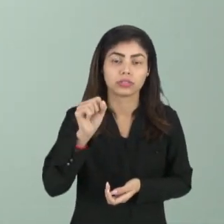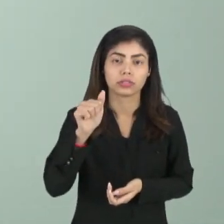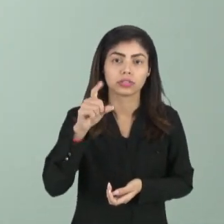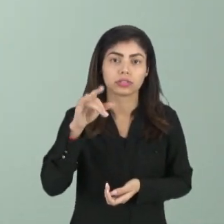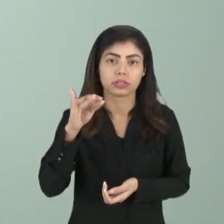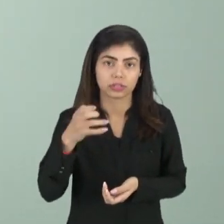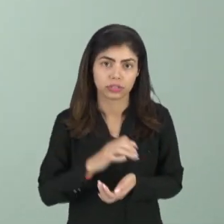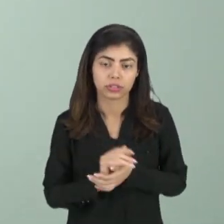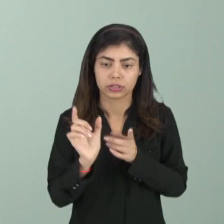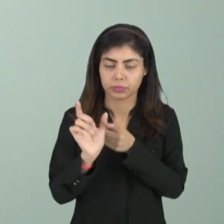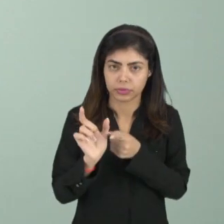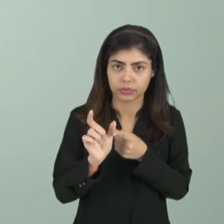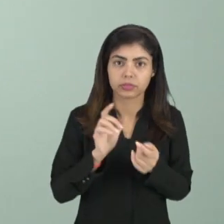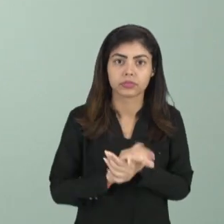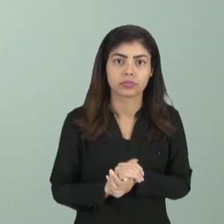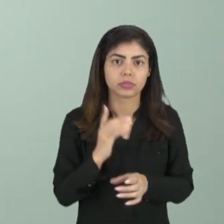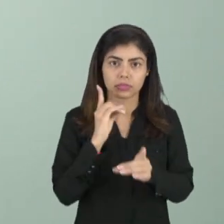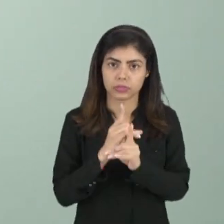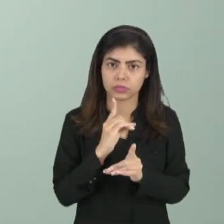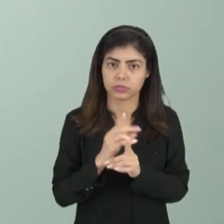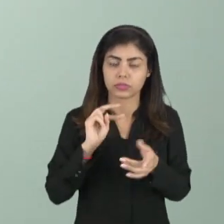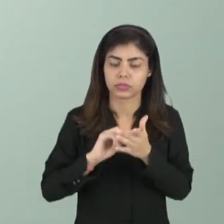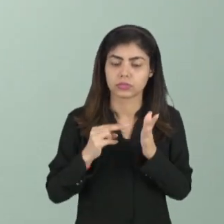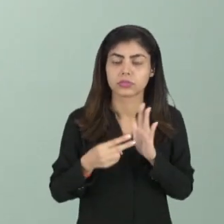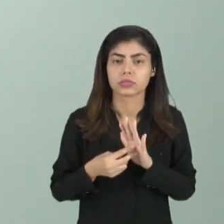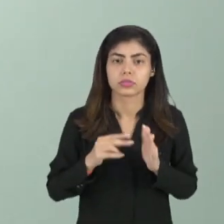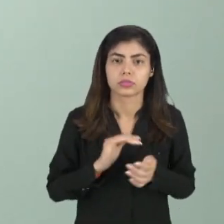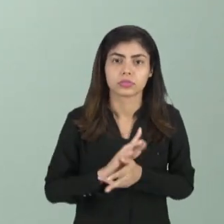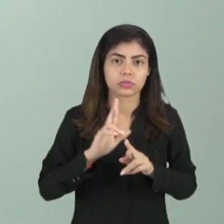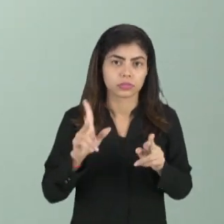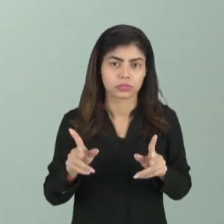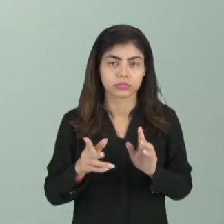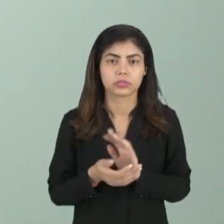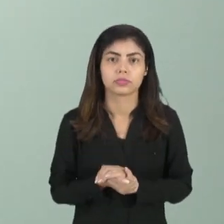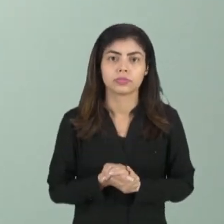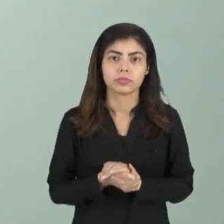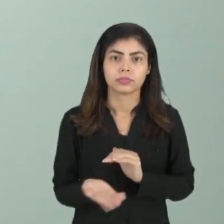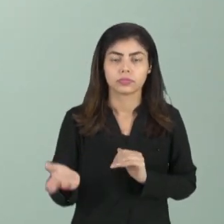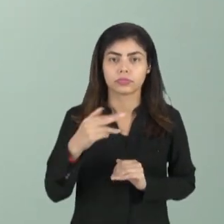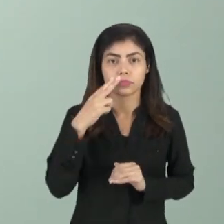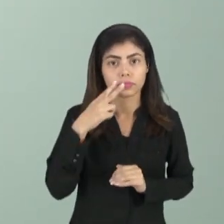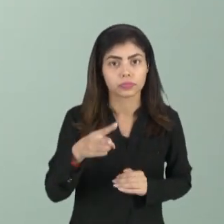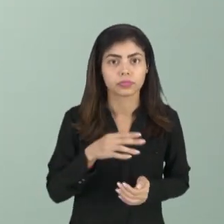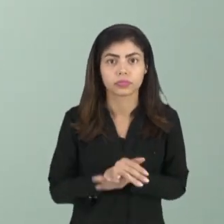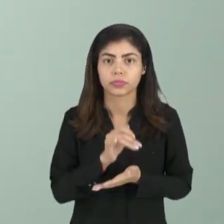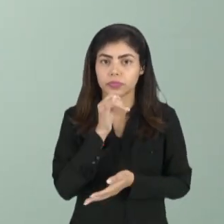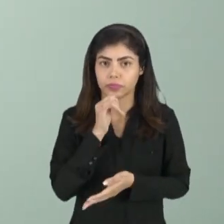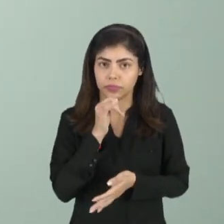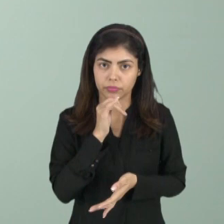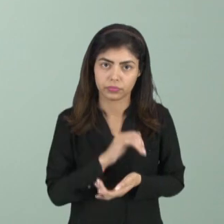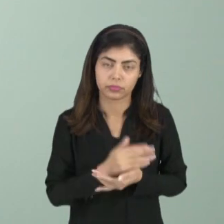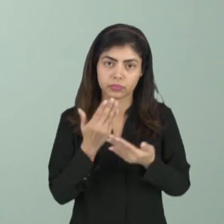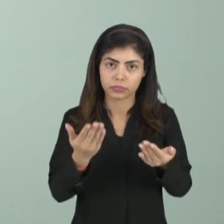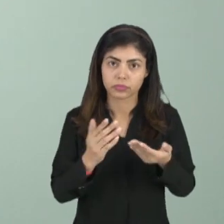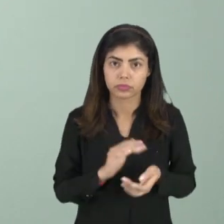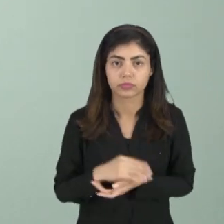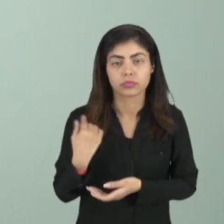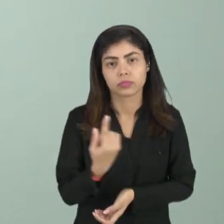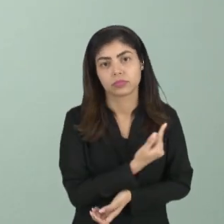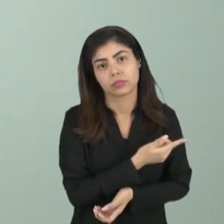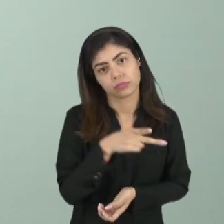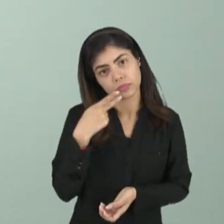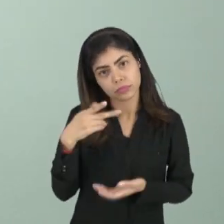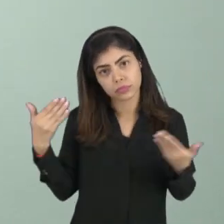mudança de tonicidade da palavra a gente encontrei o significado diferente vamos ver é isso que nós estamos